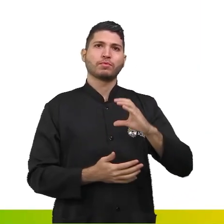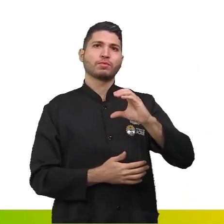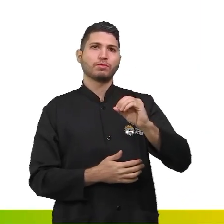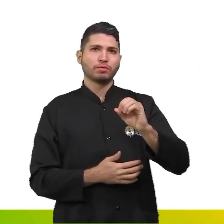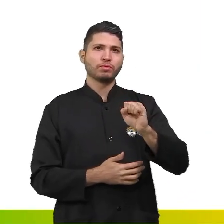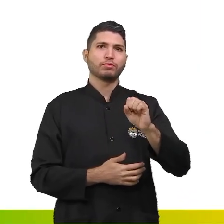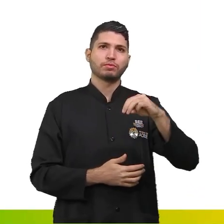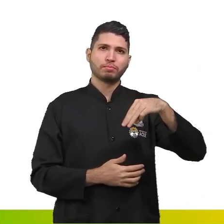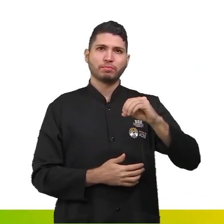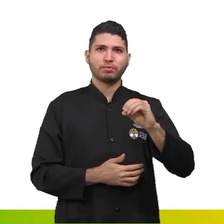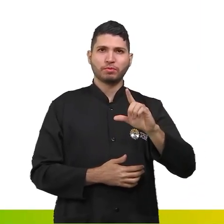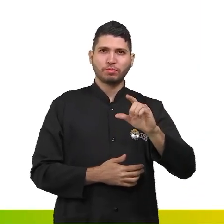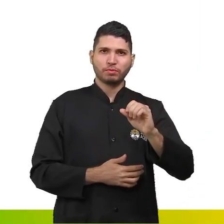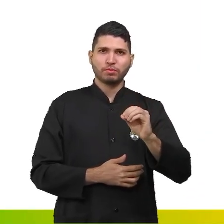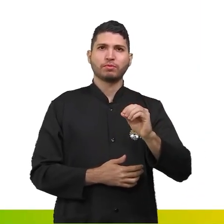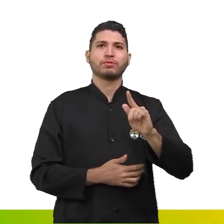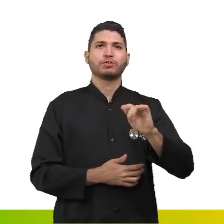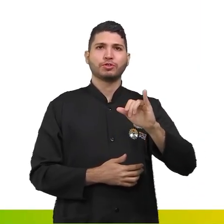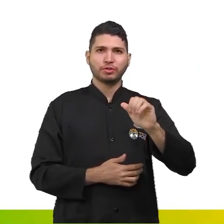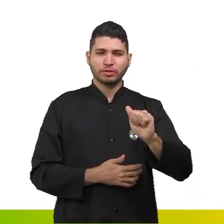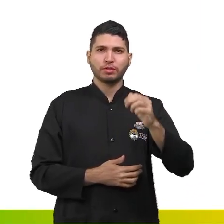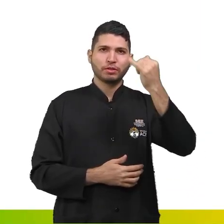cosmologia e a visão de mundo.